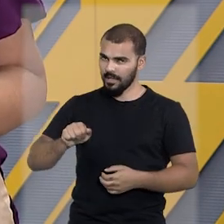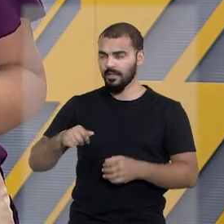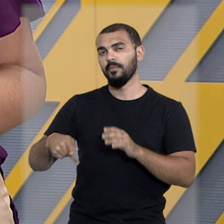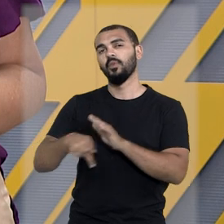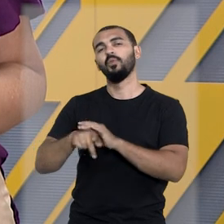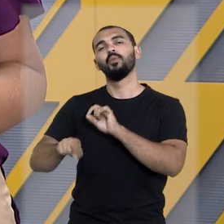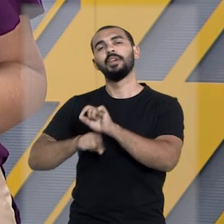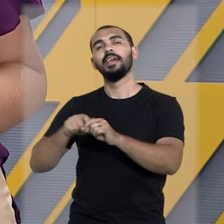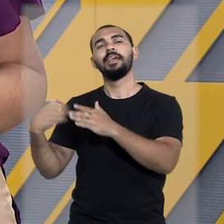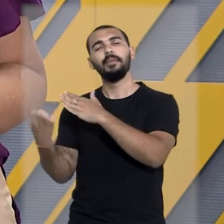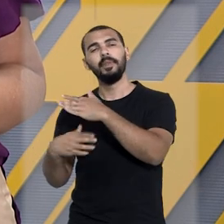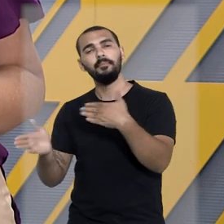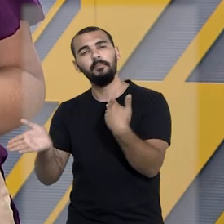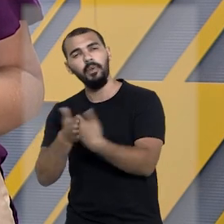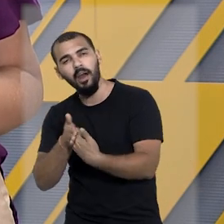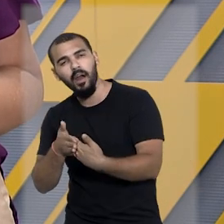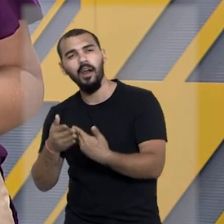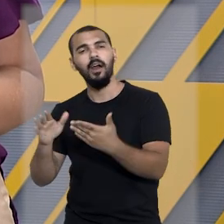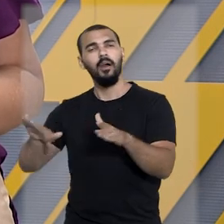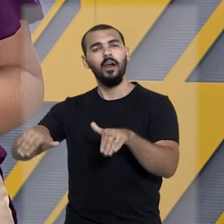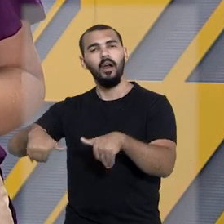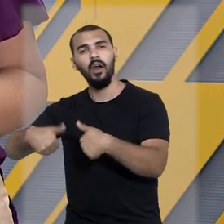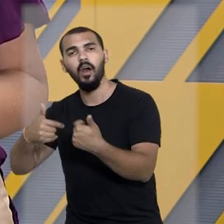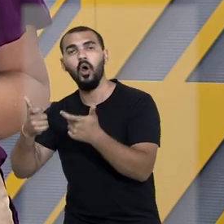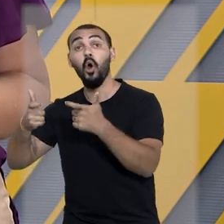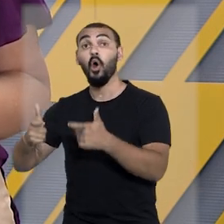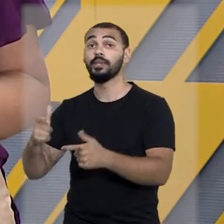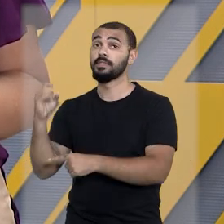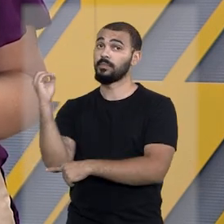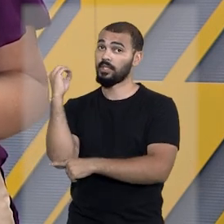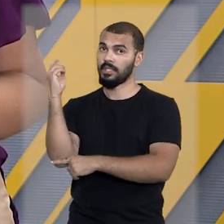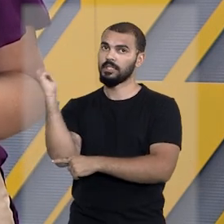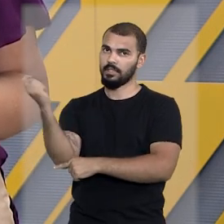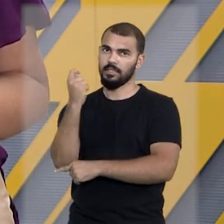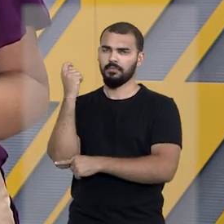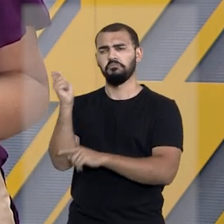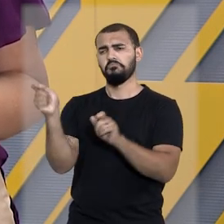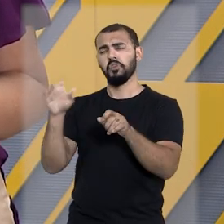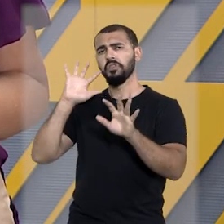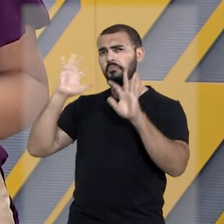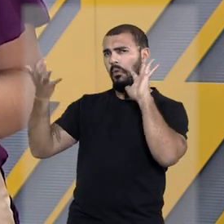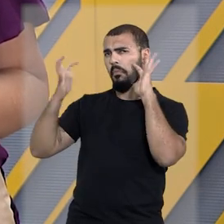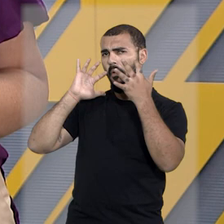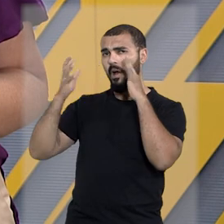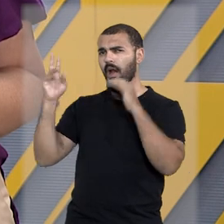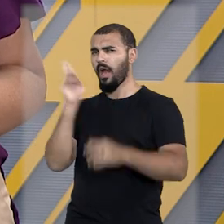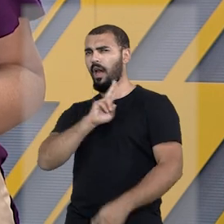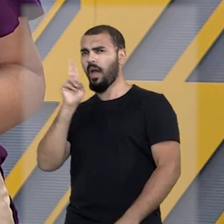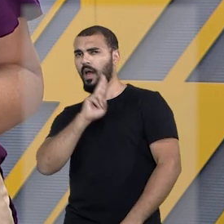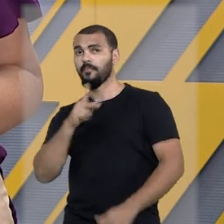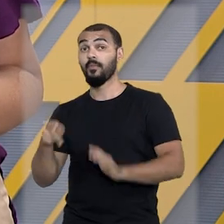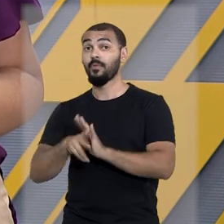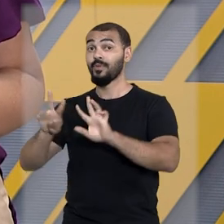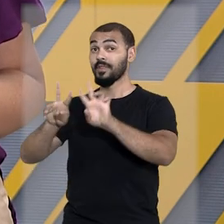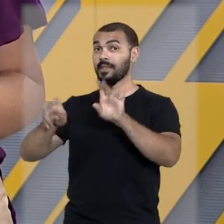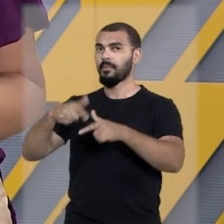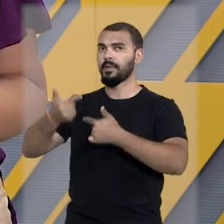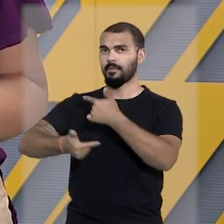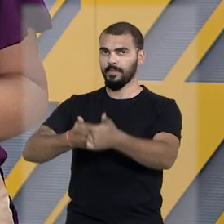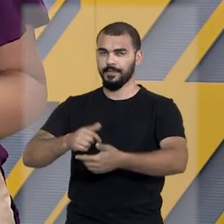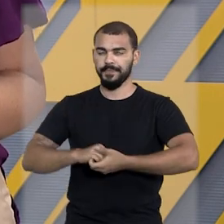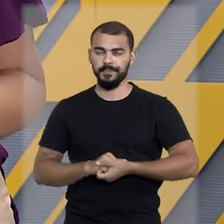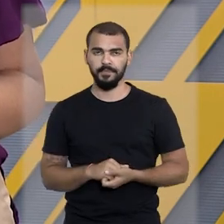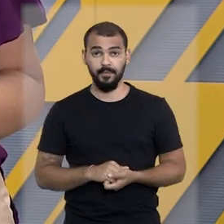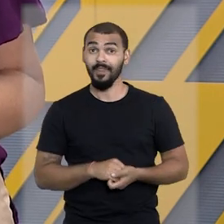Empresas e Falências de Porto Alegre, no Rio Grande do Sul, para decidir sobre medidas urgentes relativas a uma demanda trabalhista.